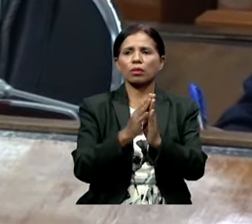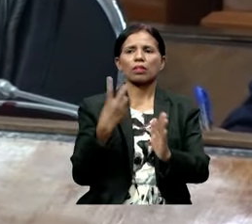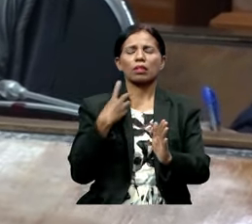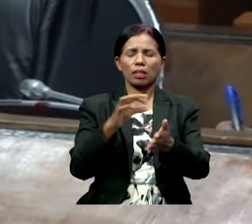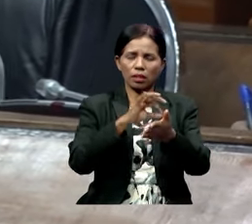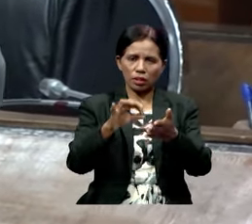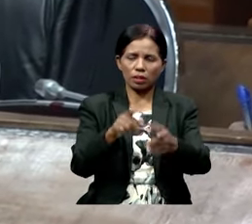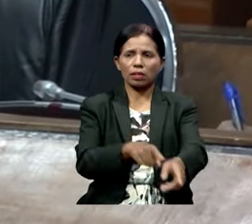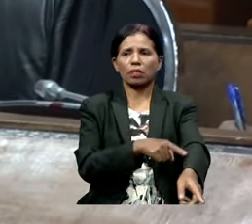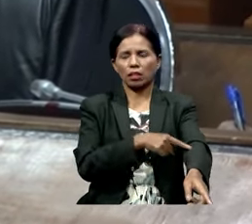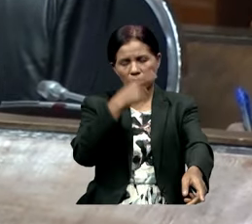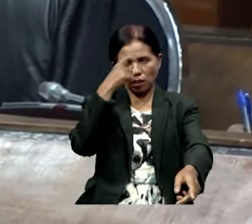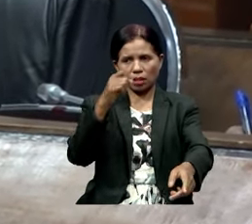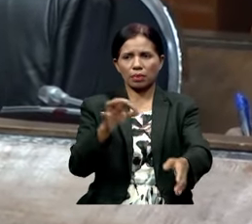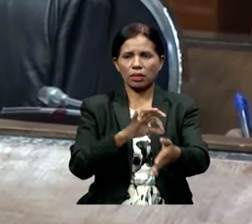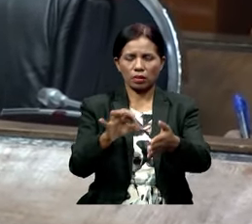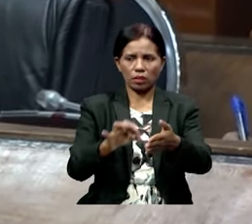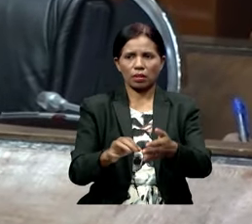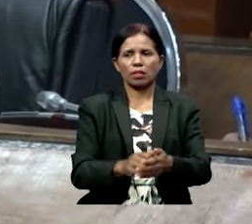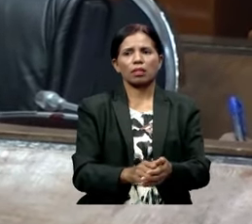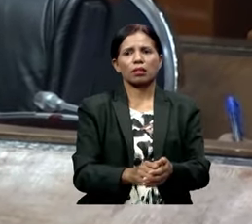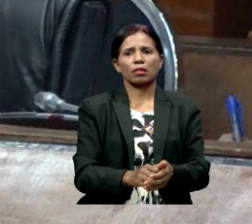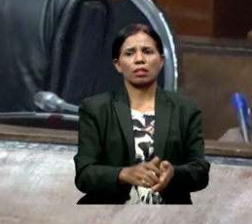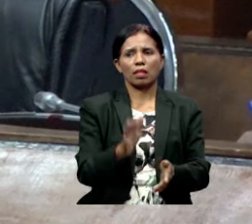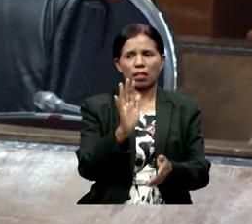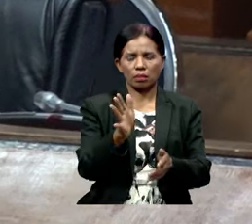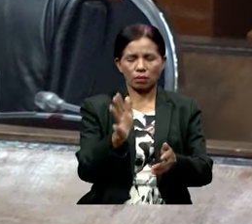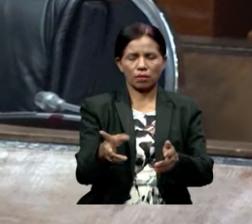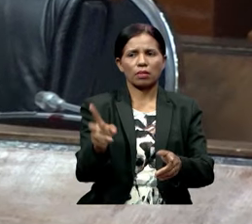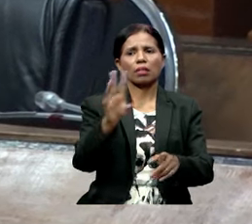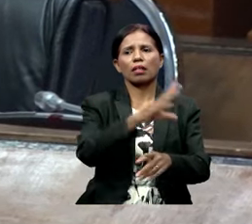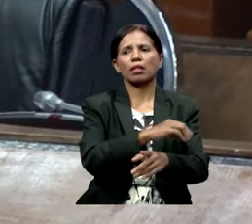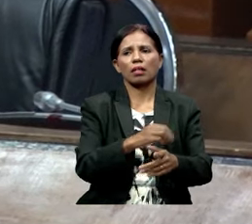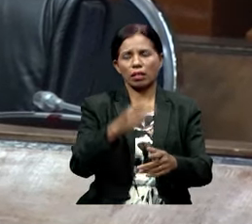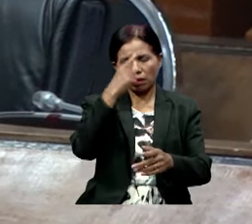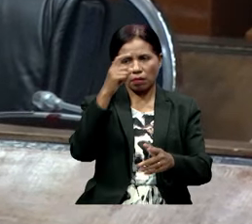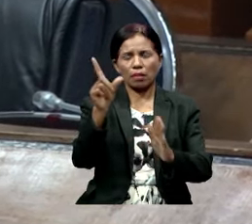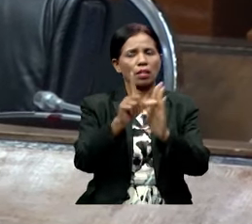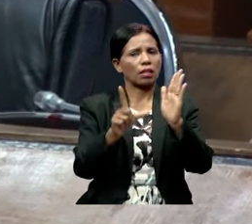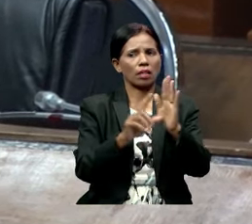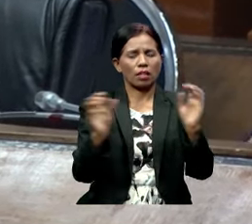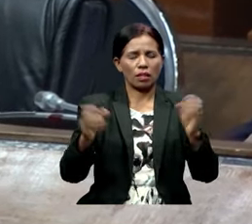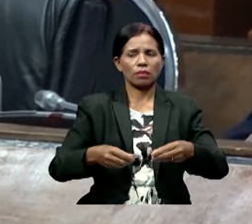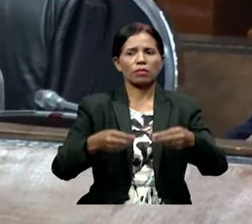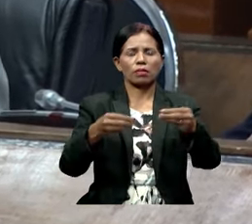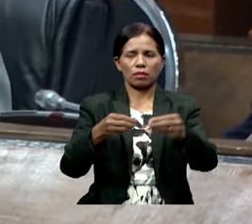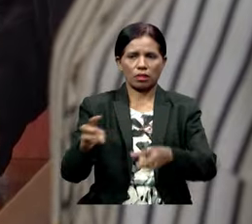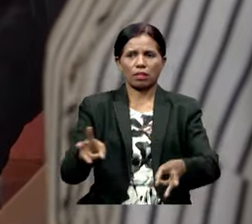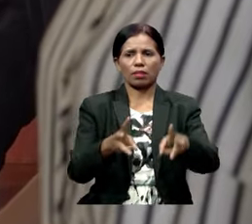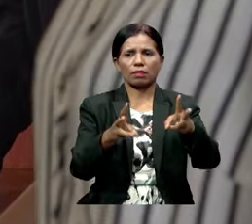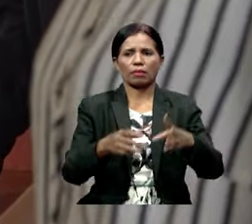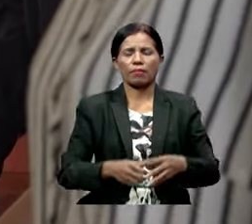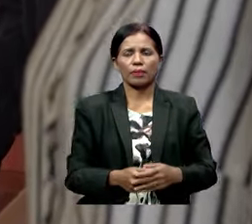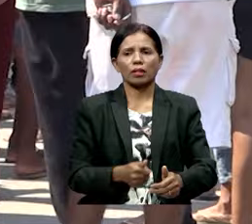cleurne. Também registro, nem a tu utiliza 50 mais 1, né? Nem a caderno eleitoral, também lei, mas lá fora, não a caderno eleitoral.